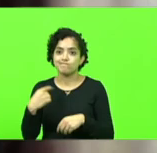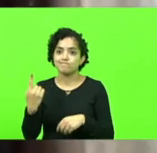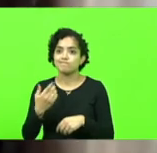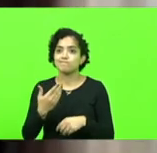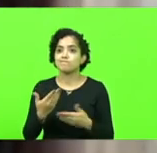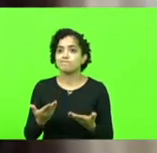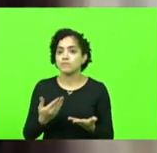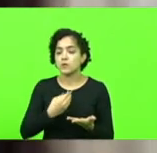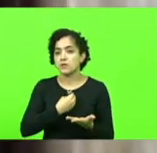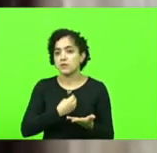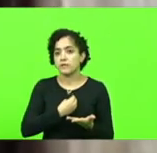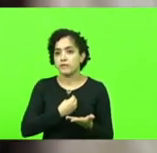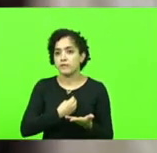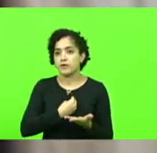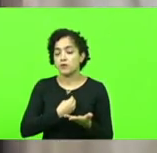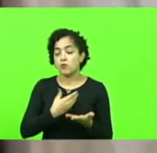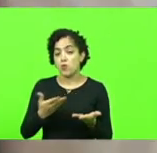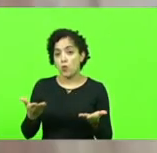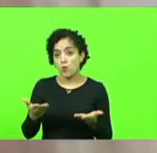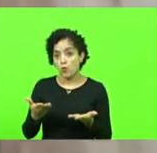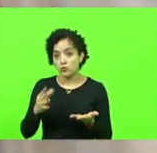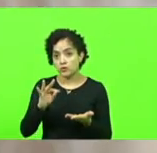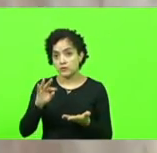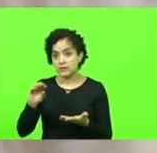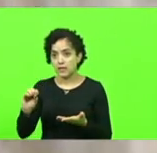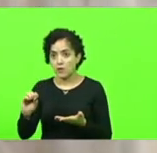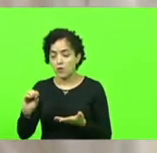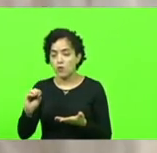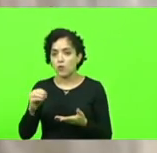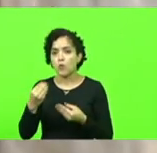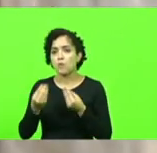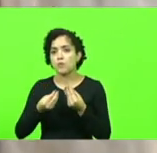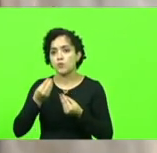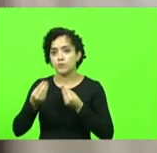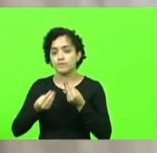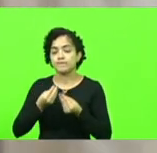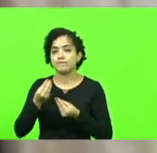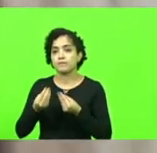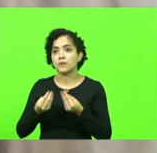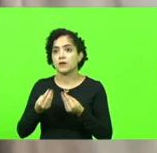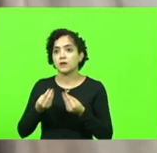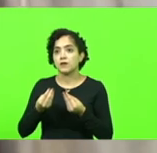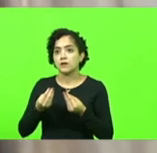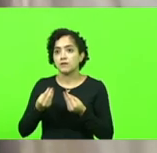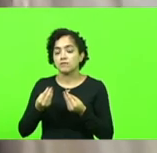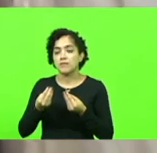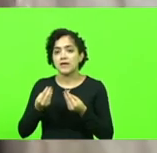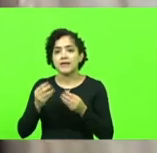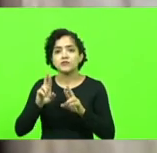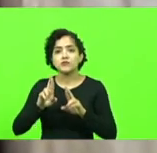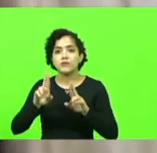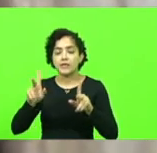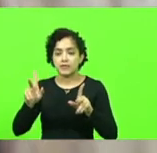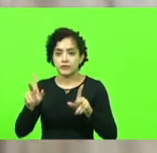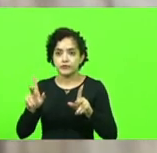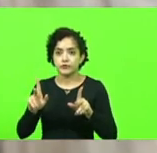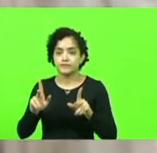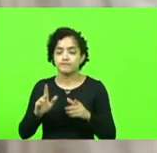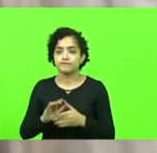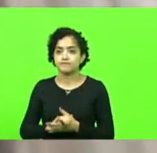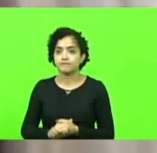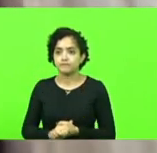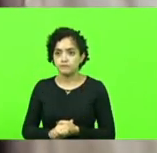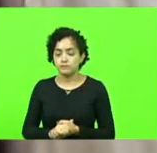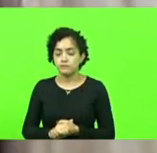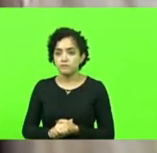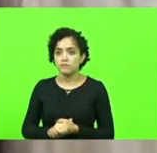terapia ocupacional hoje está vista com um outro olhar, né? Então, eu quero colocar